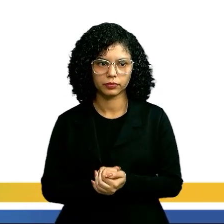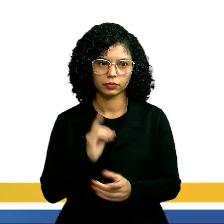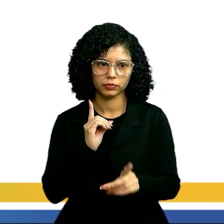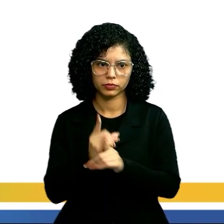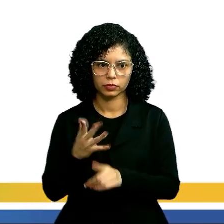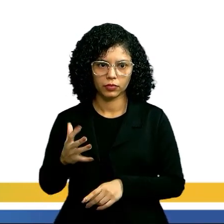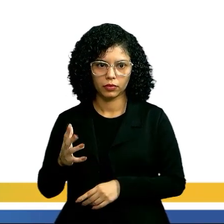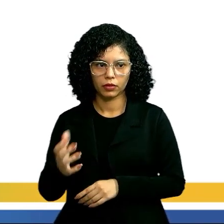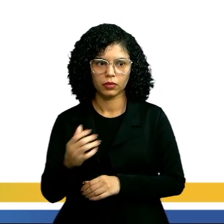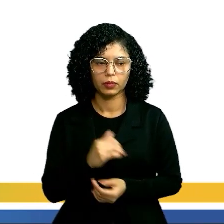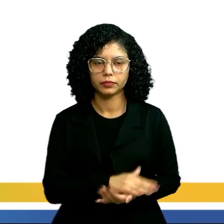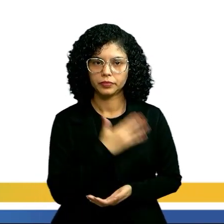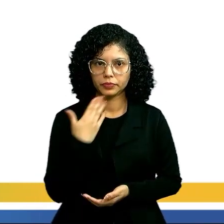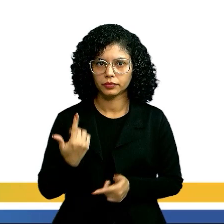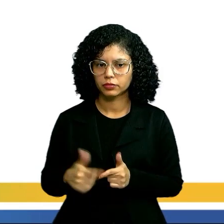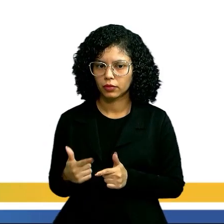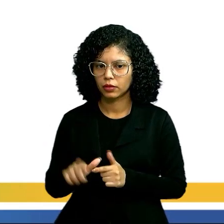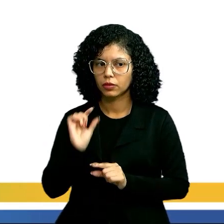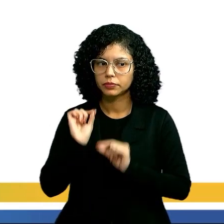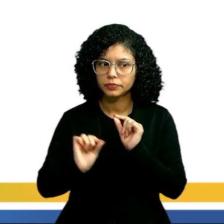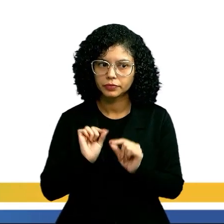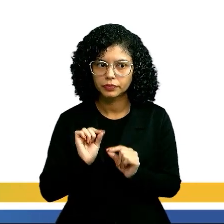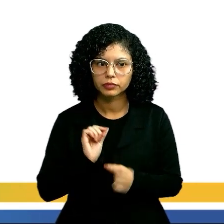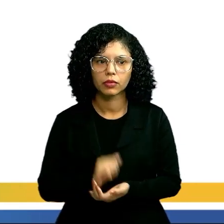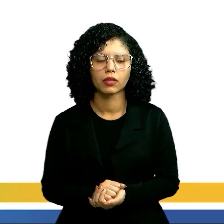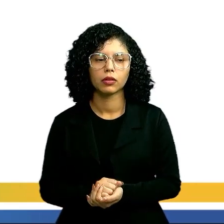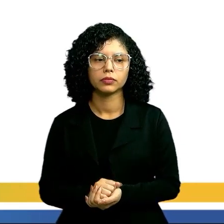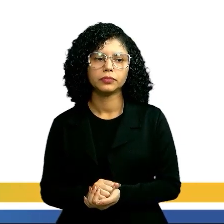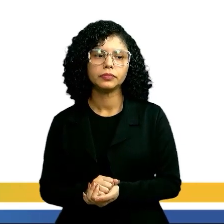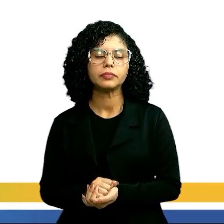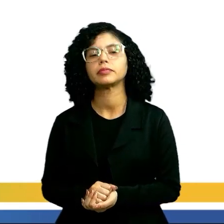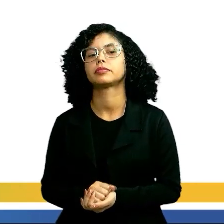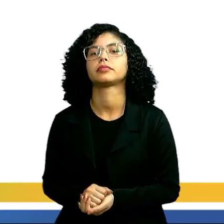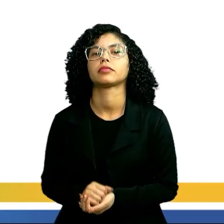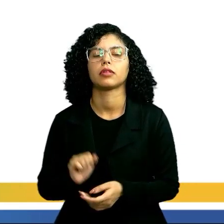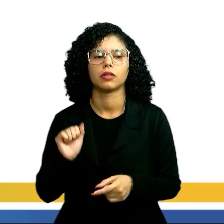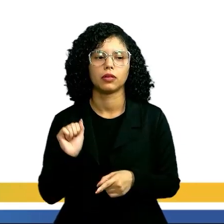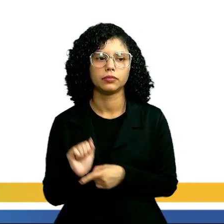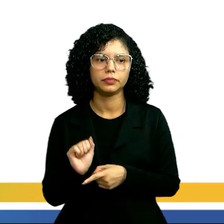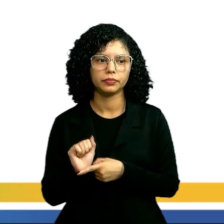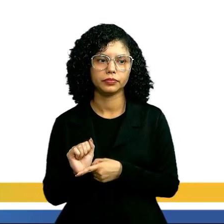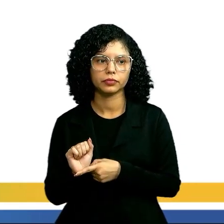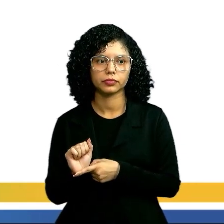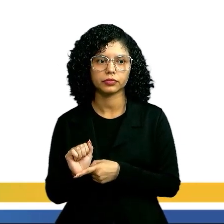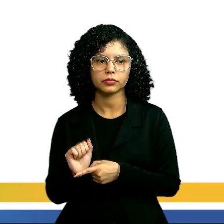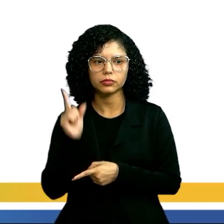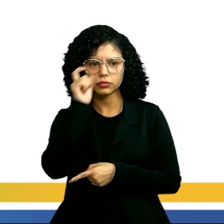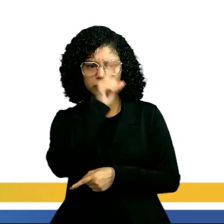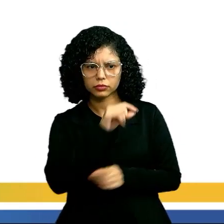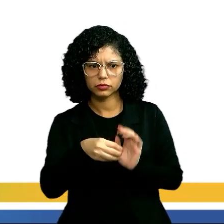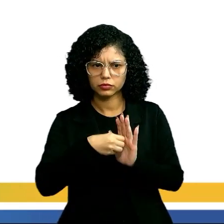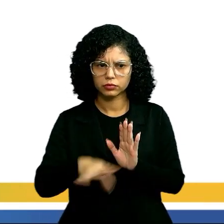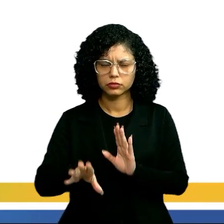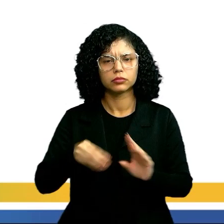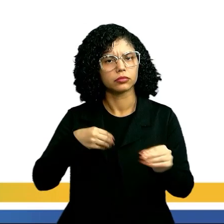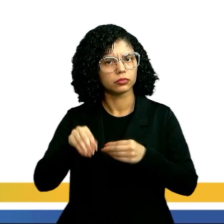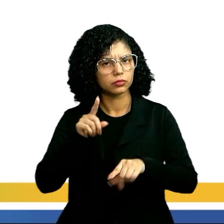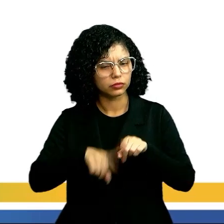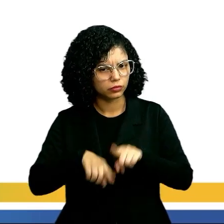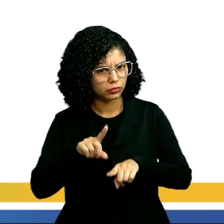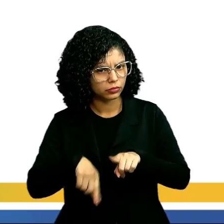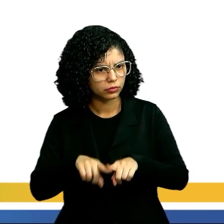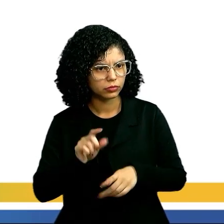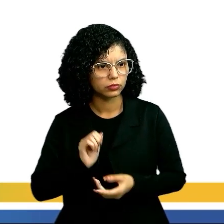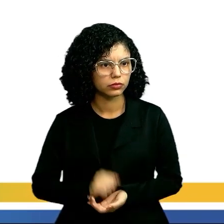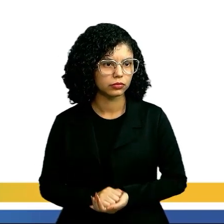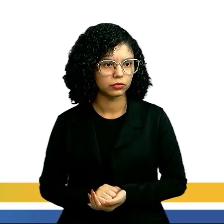pode representar uma solução para o problema. Pois, né? Problema da dificuldade de transporte de